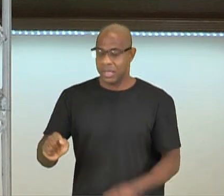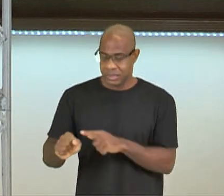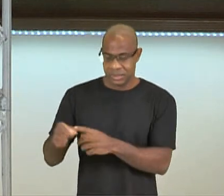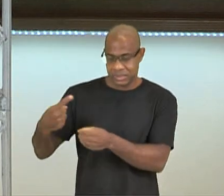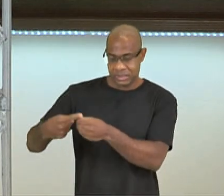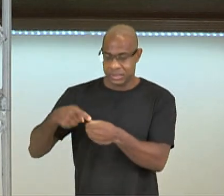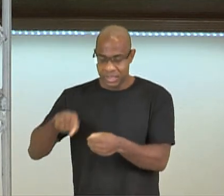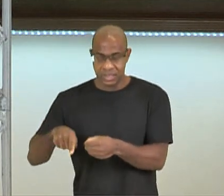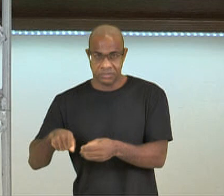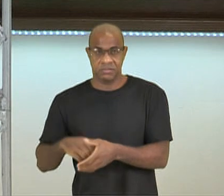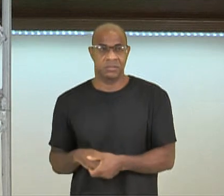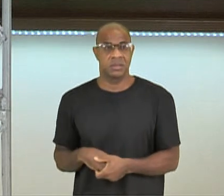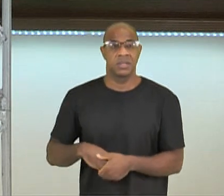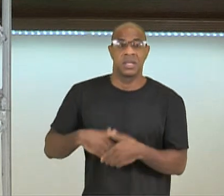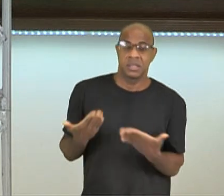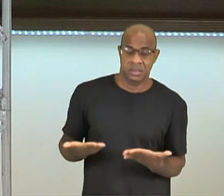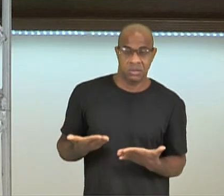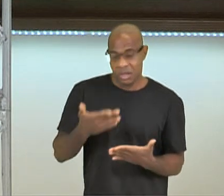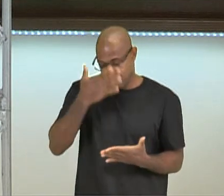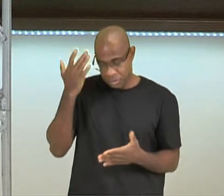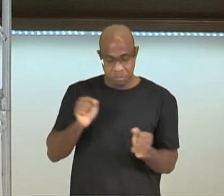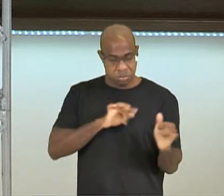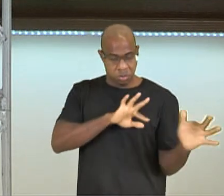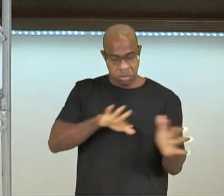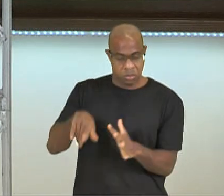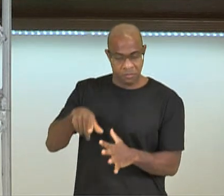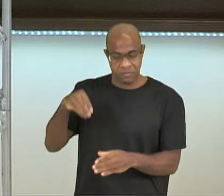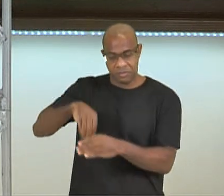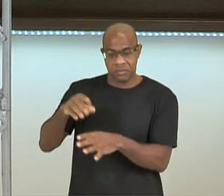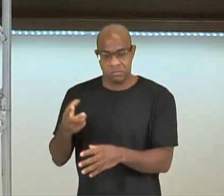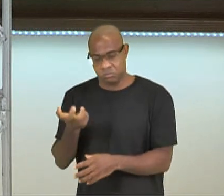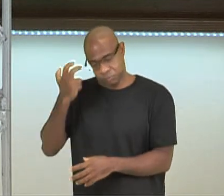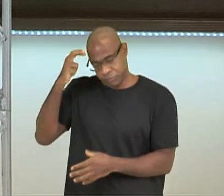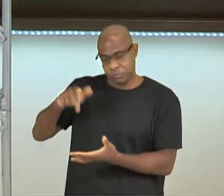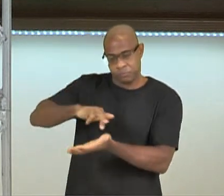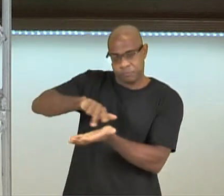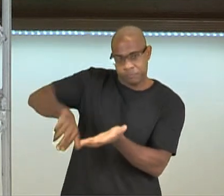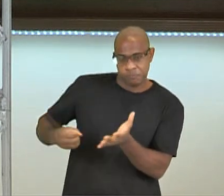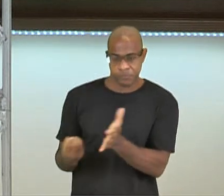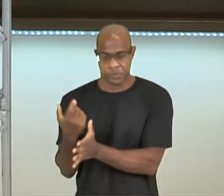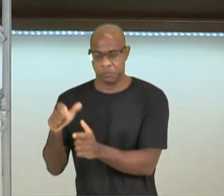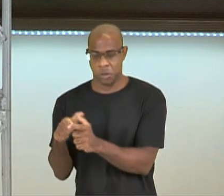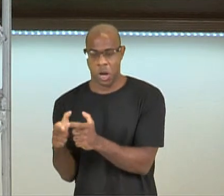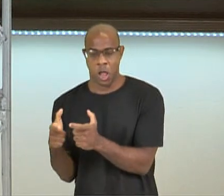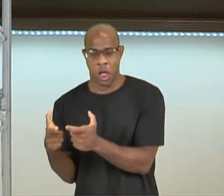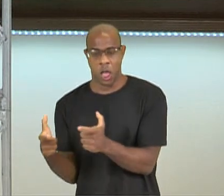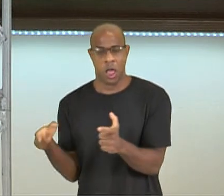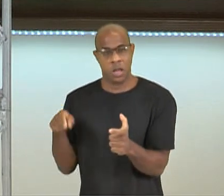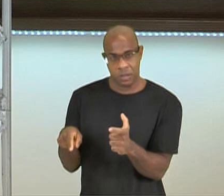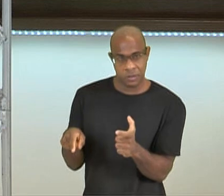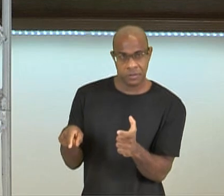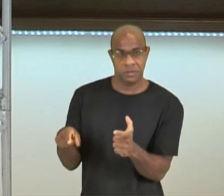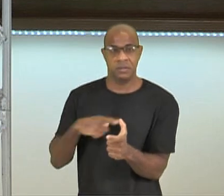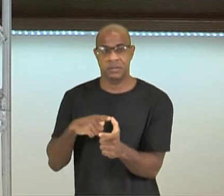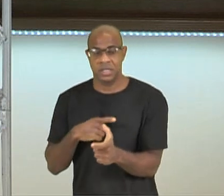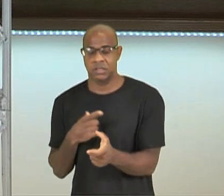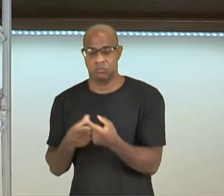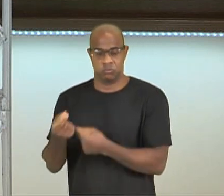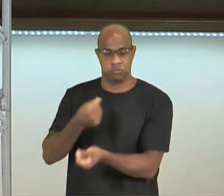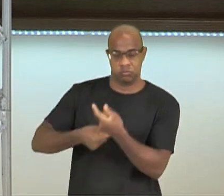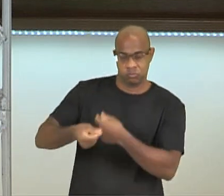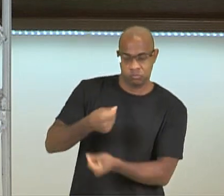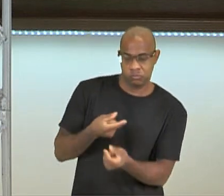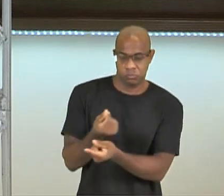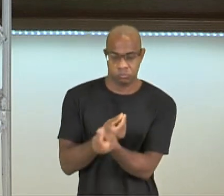começaram a ficar nesses centros culturais, esses centros que vai se tornando um centro cultural também, Onde tem o dinheiro, onde